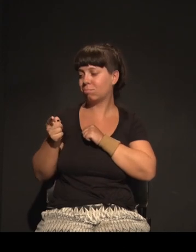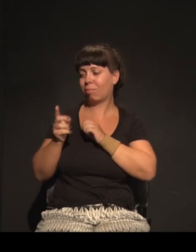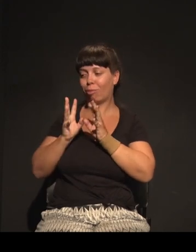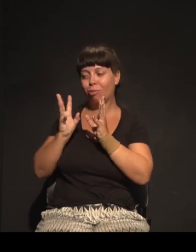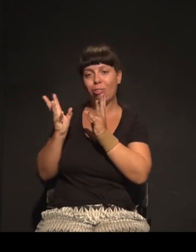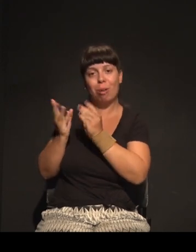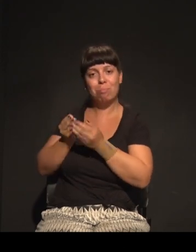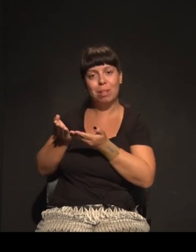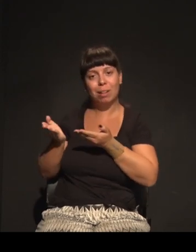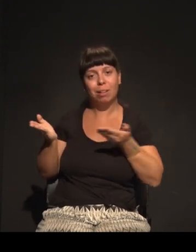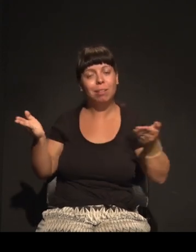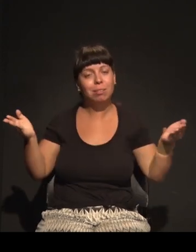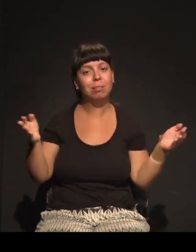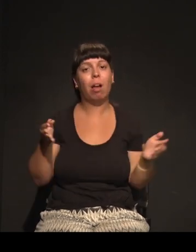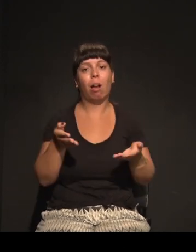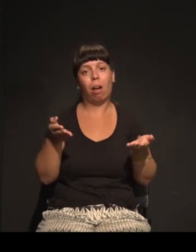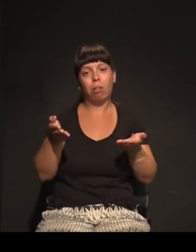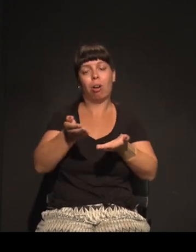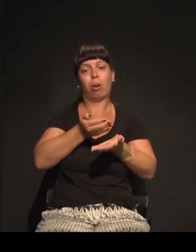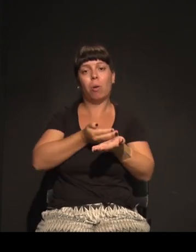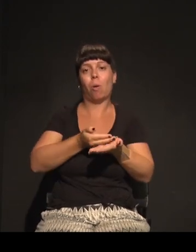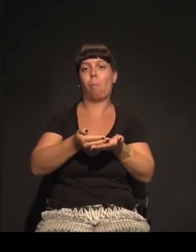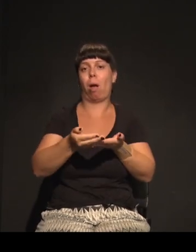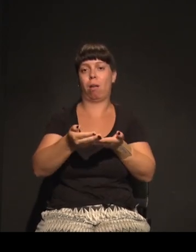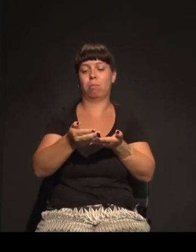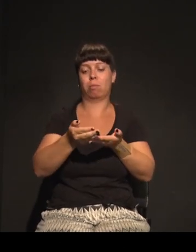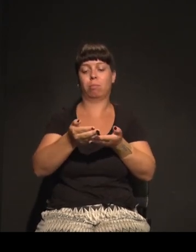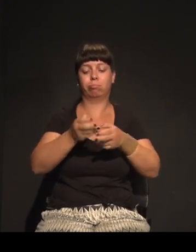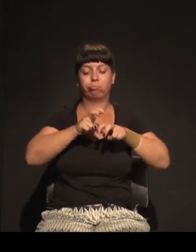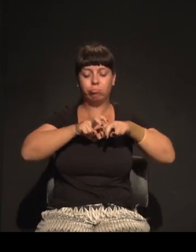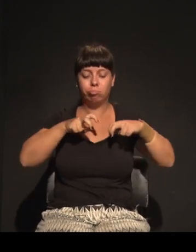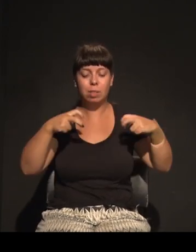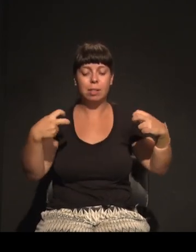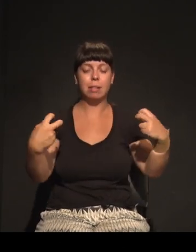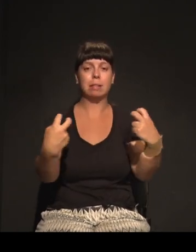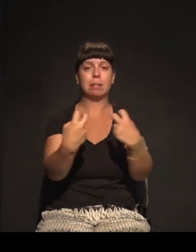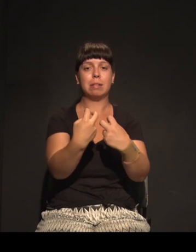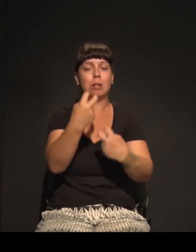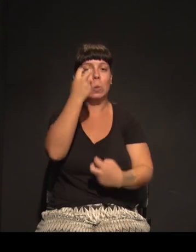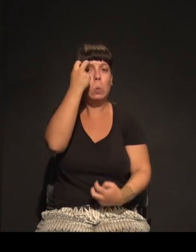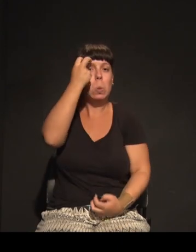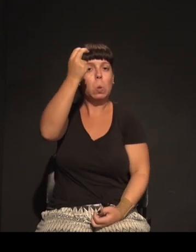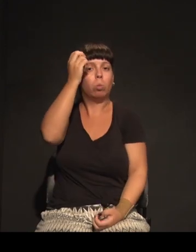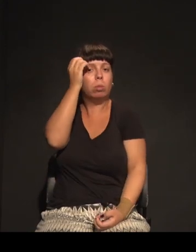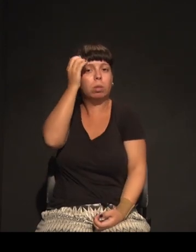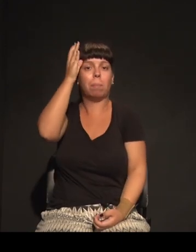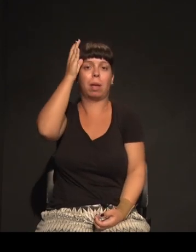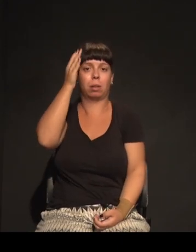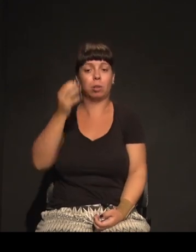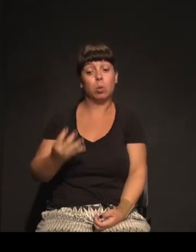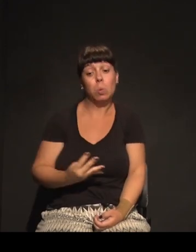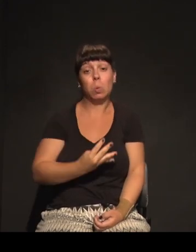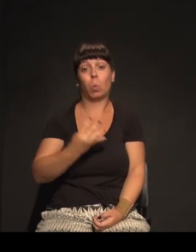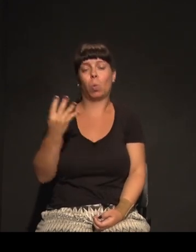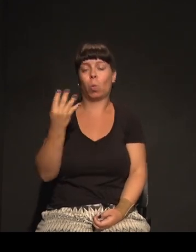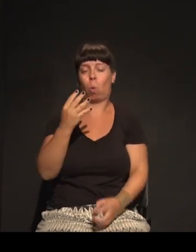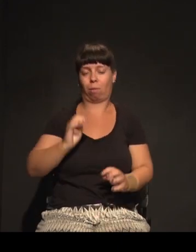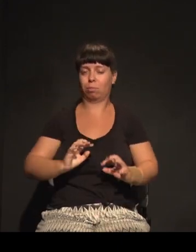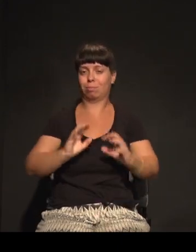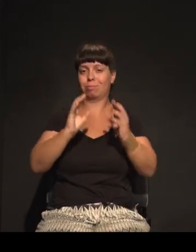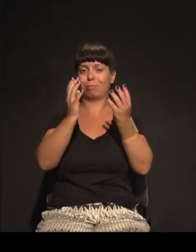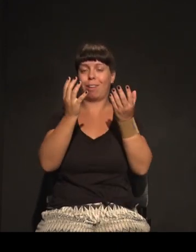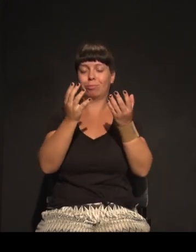gente inicia esse nosso círculo de saber se essa quarta edição dos ciclos de saber convido vocês a